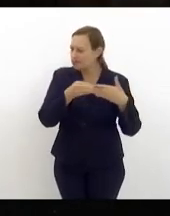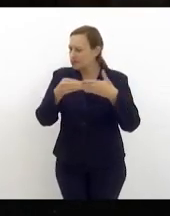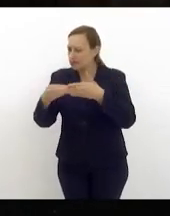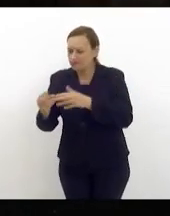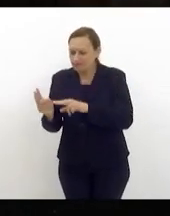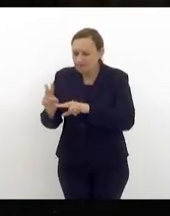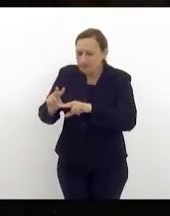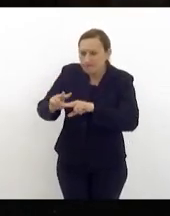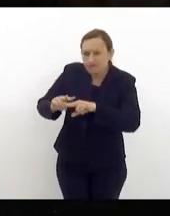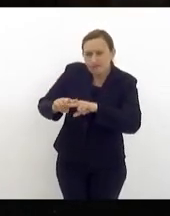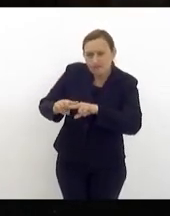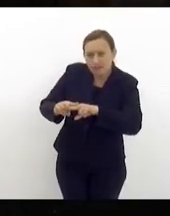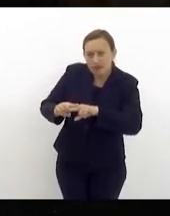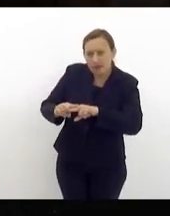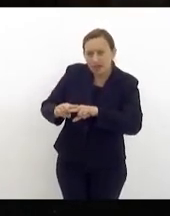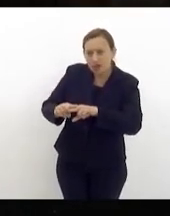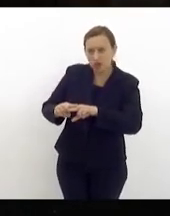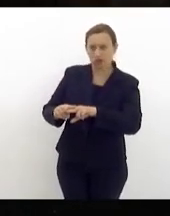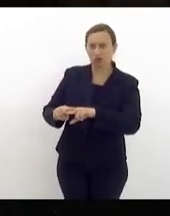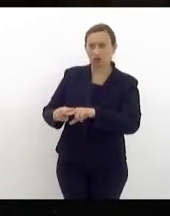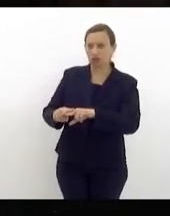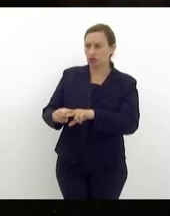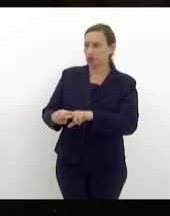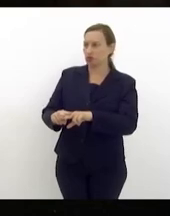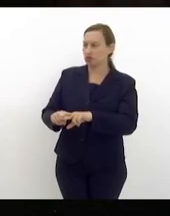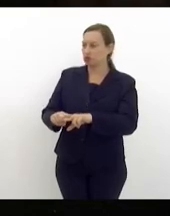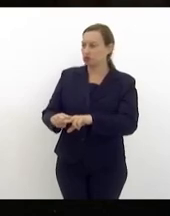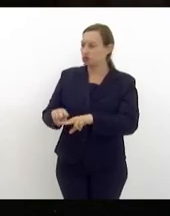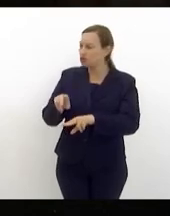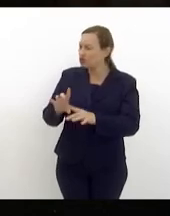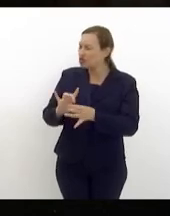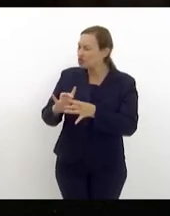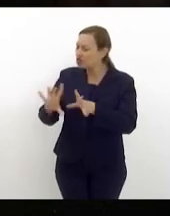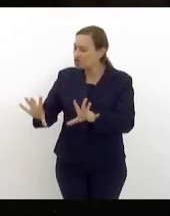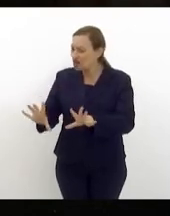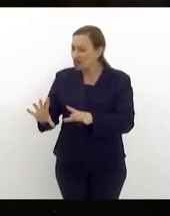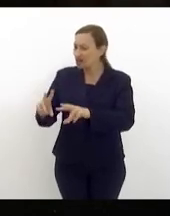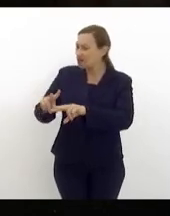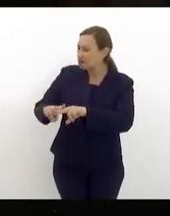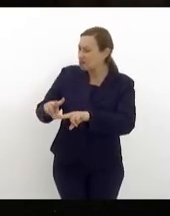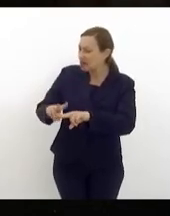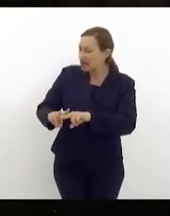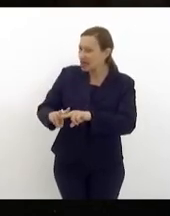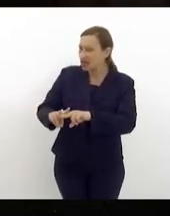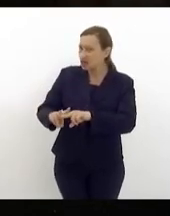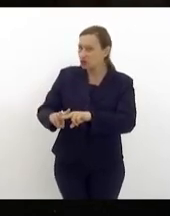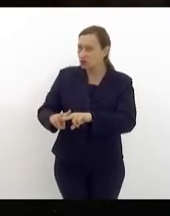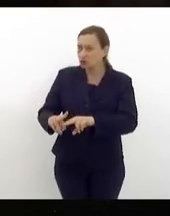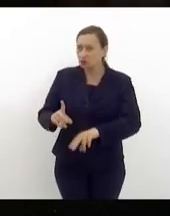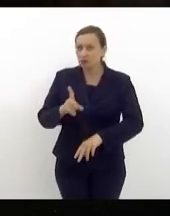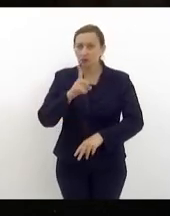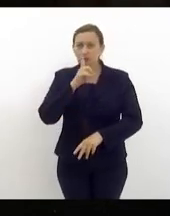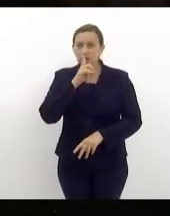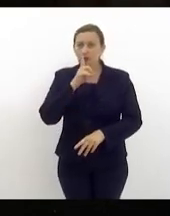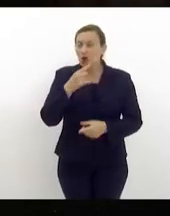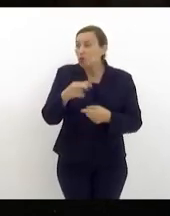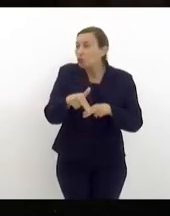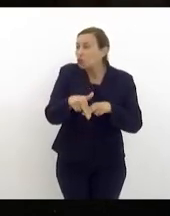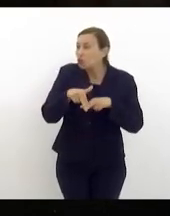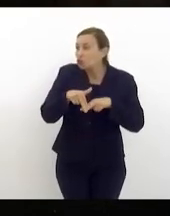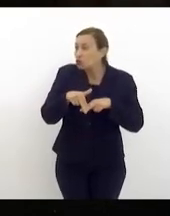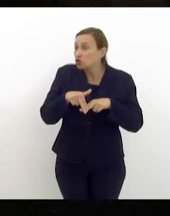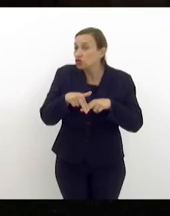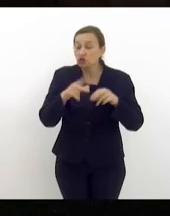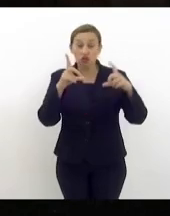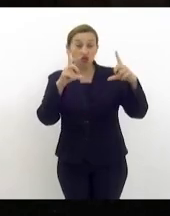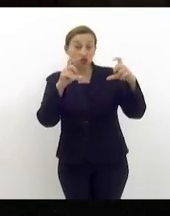preso, deixar ele lá preso, sem ser ouvido, por conta de identificação de